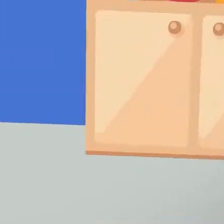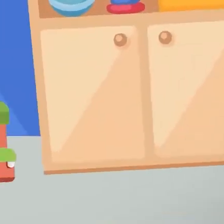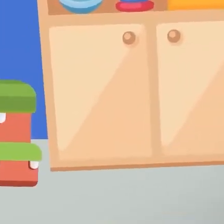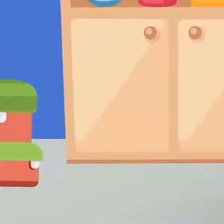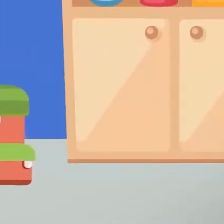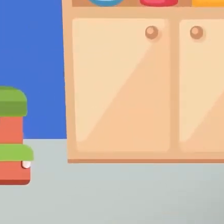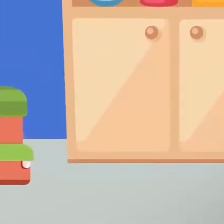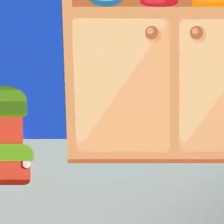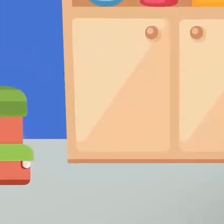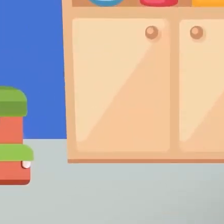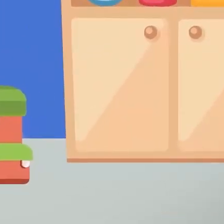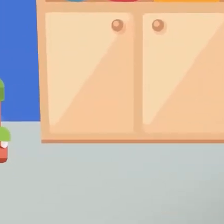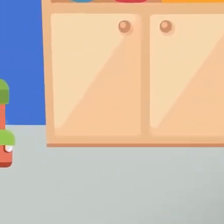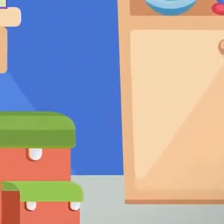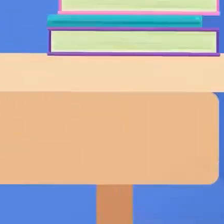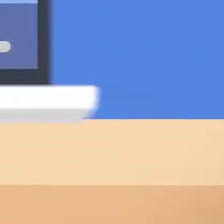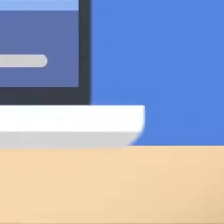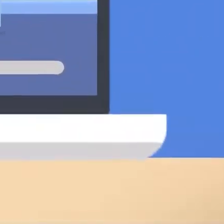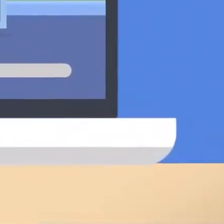E